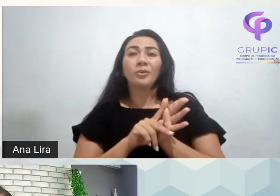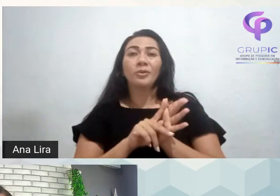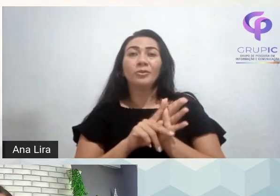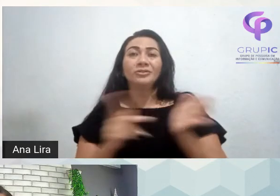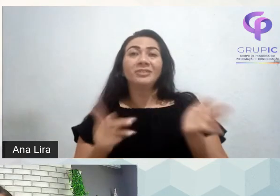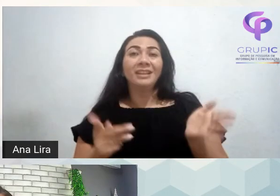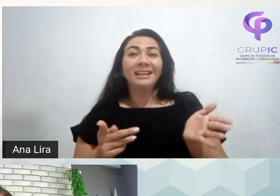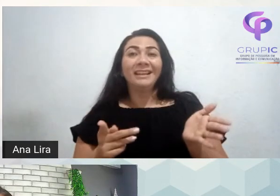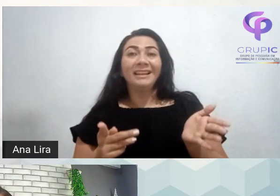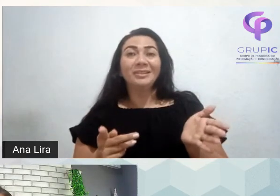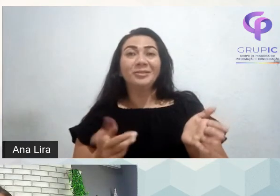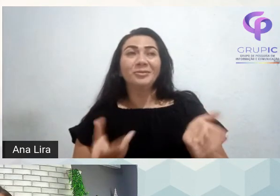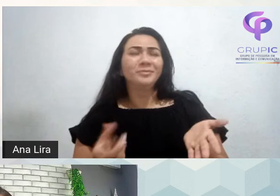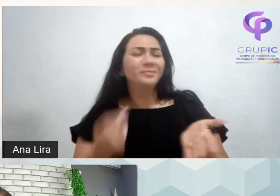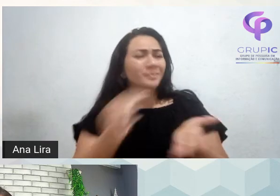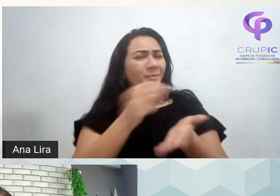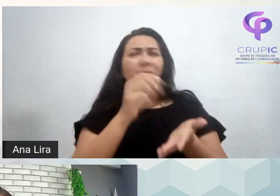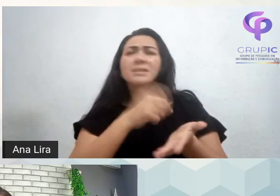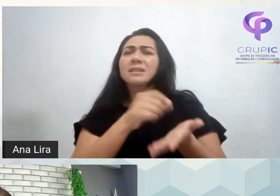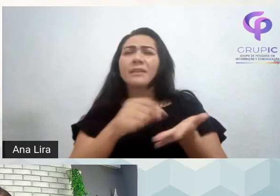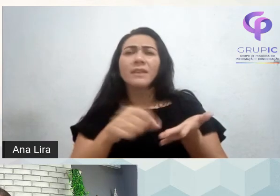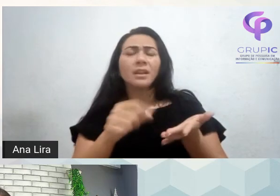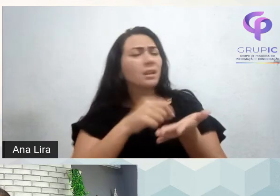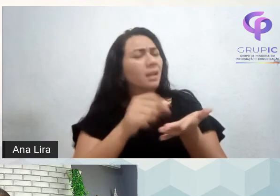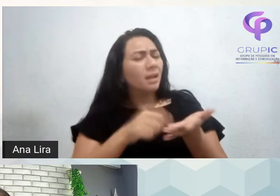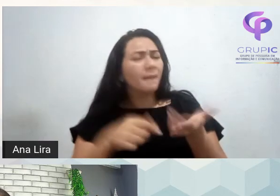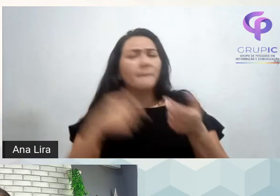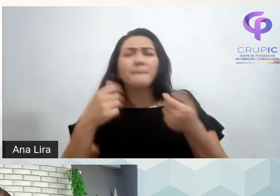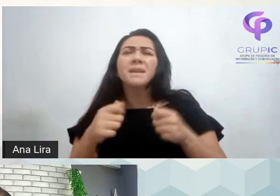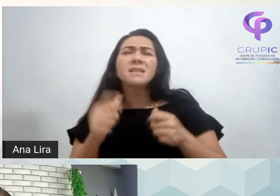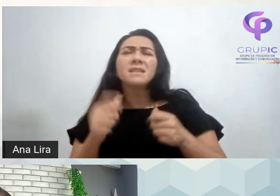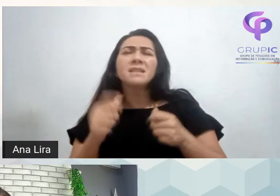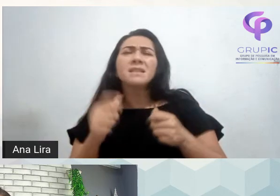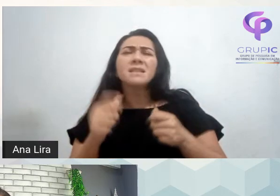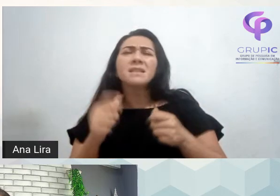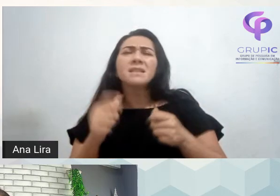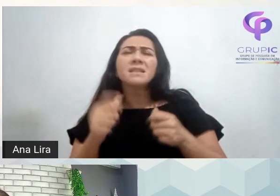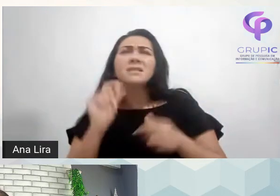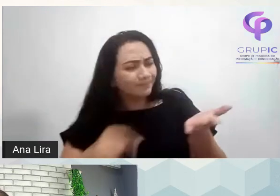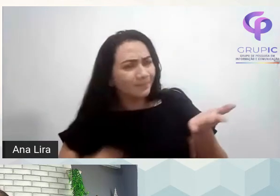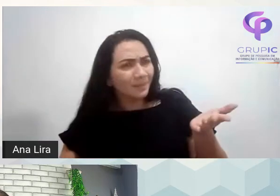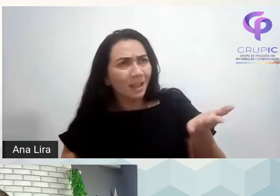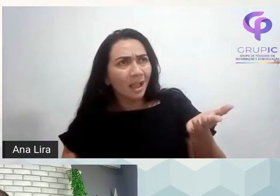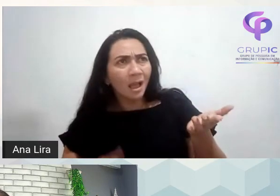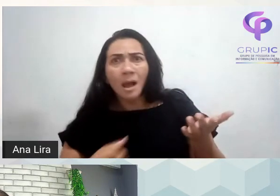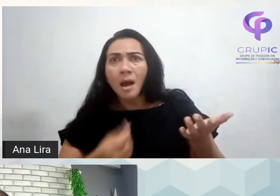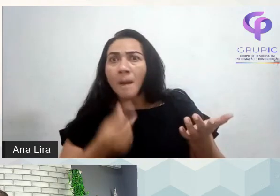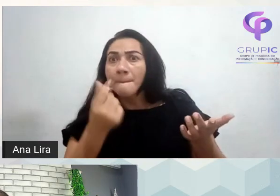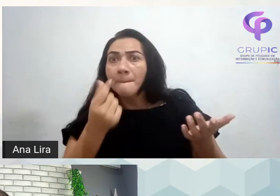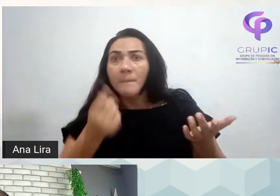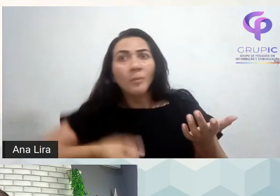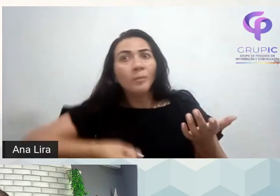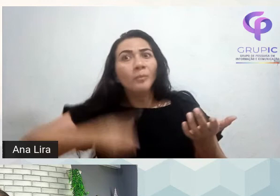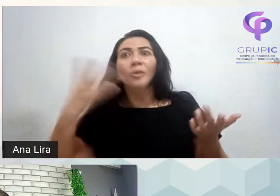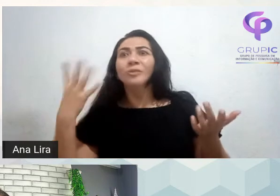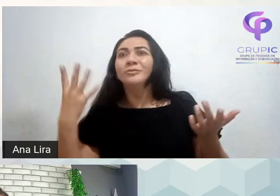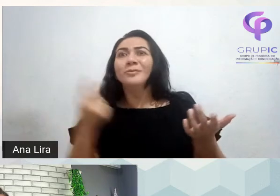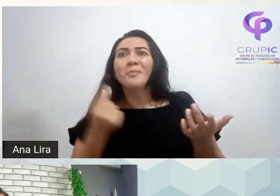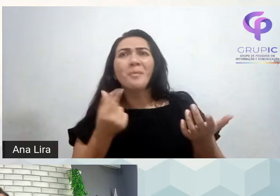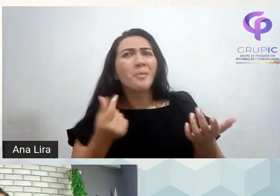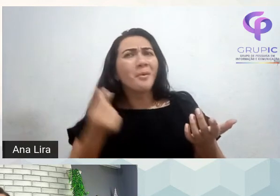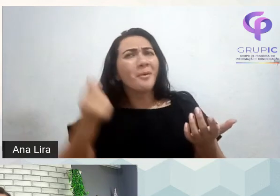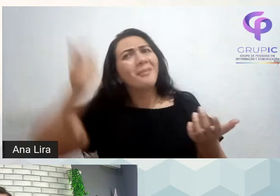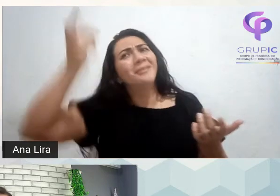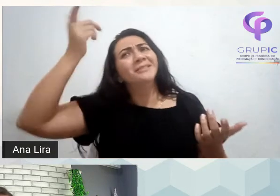2 milhões de reais para esse projeto. E qual seria a minha sugestão quanto a isso? Começa devagar, começa